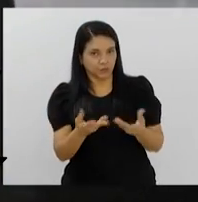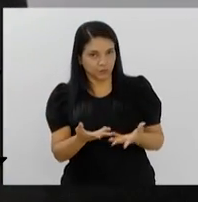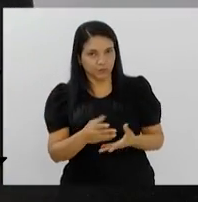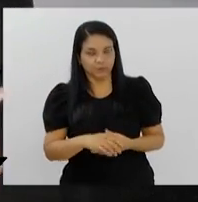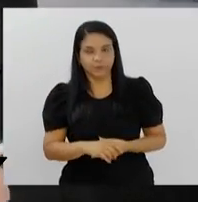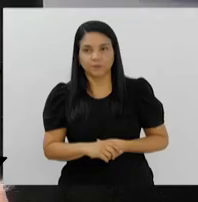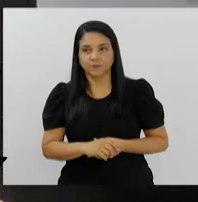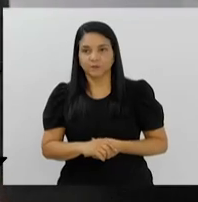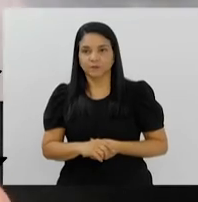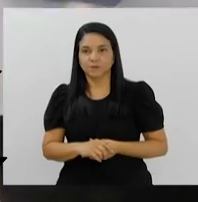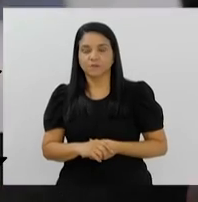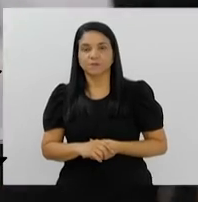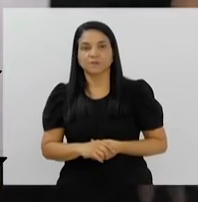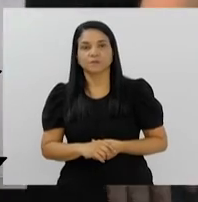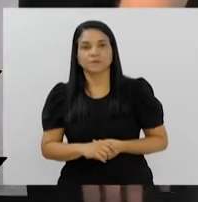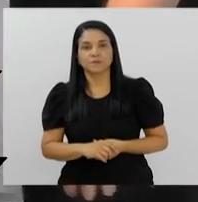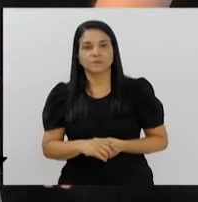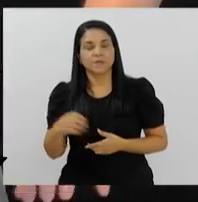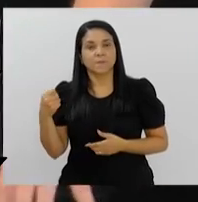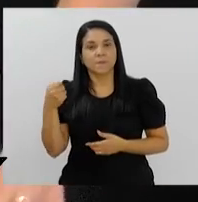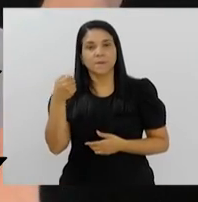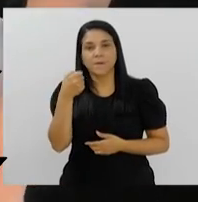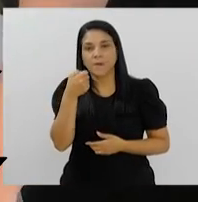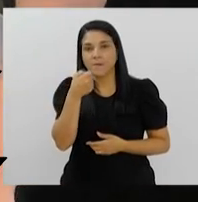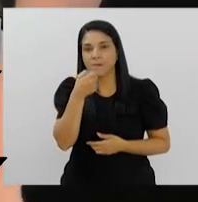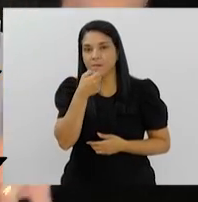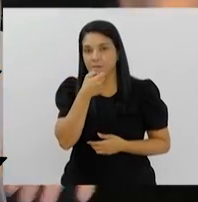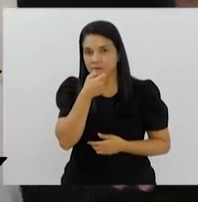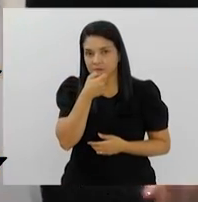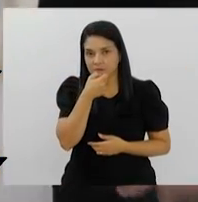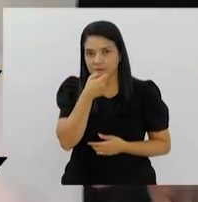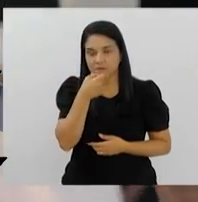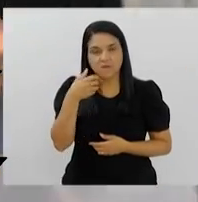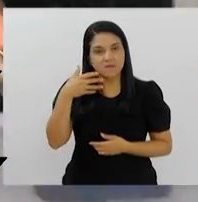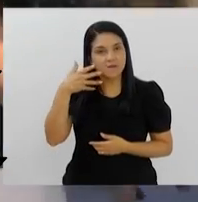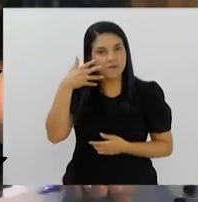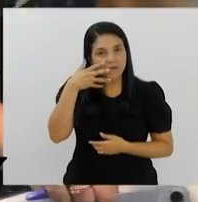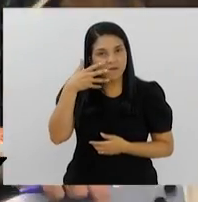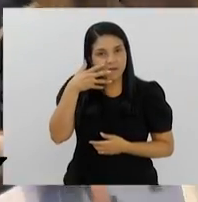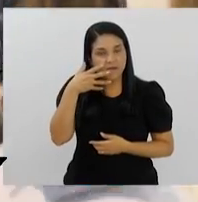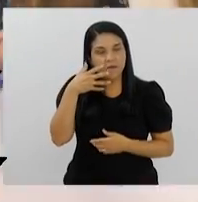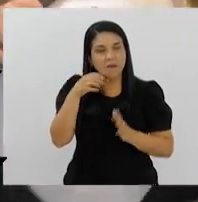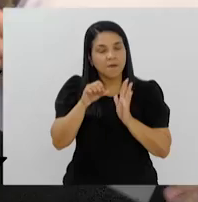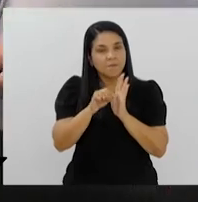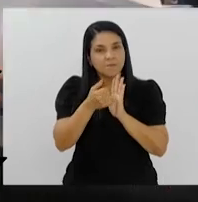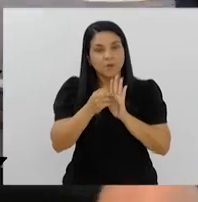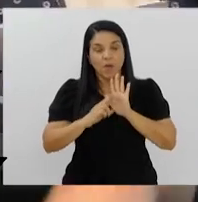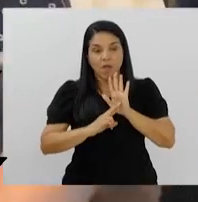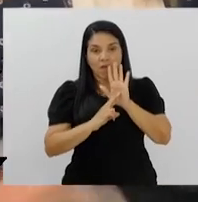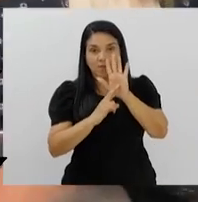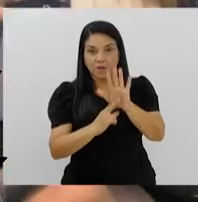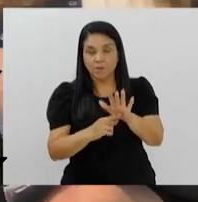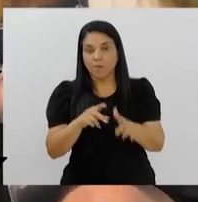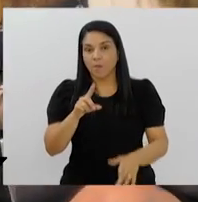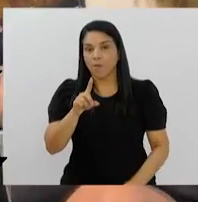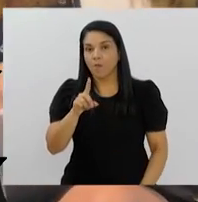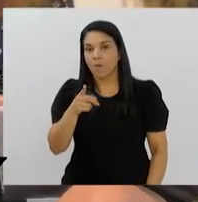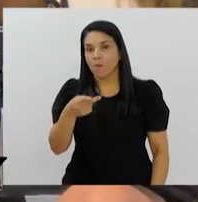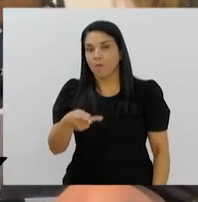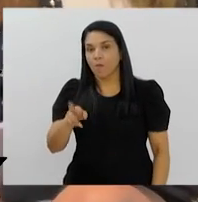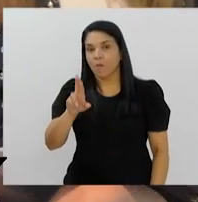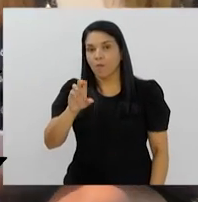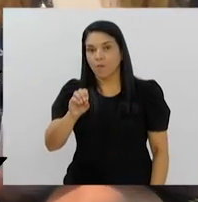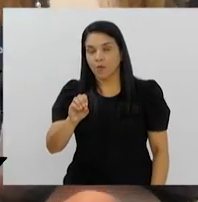hoje nós queríamos passar eu queria passar a palavra primeiramente ao representante do Procon que veio